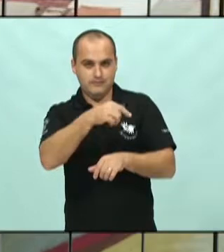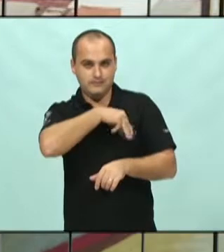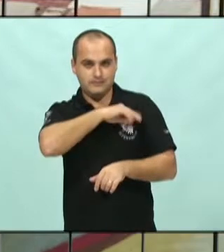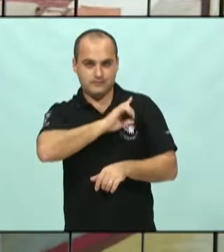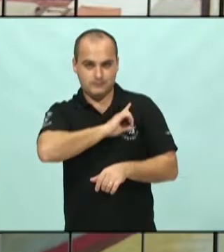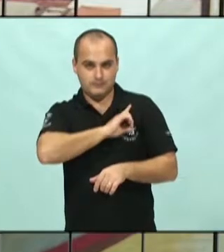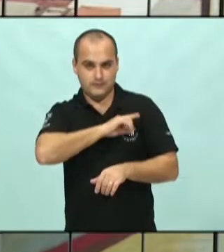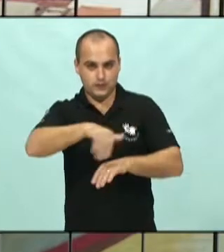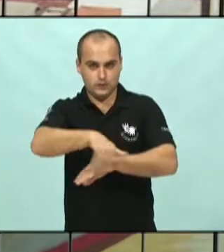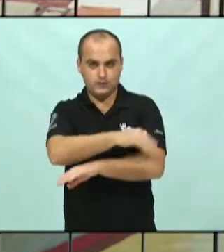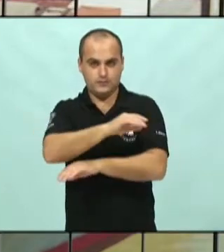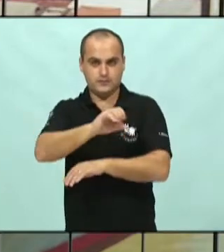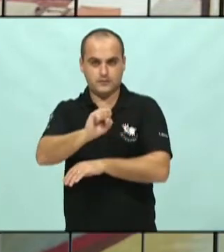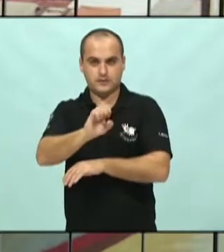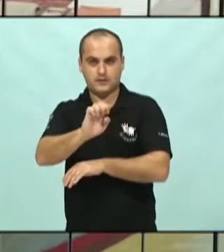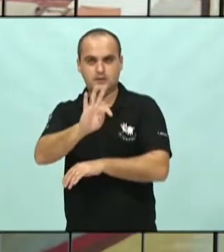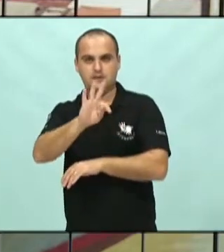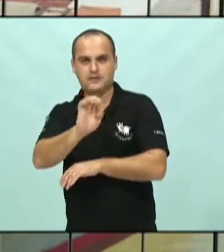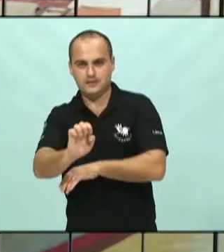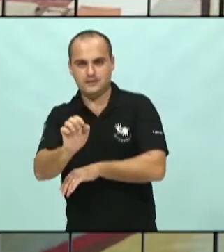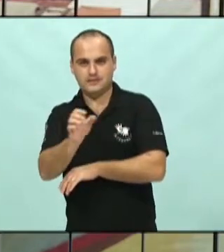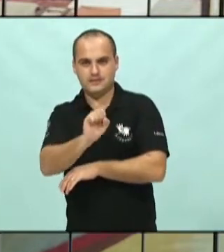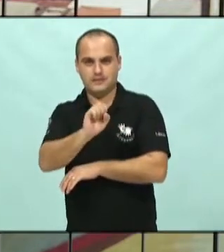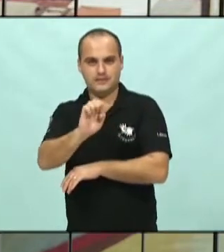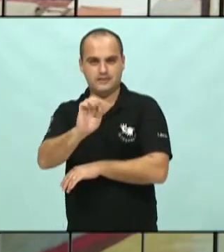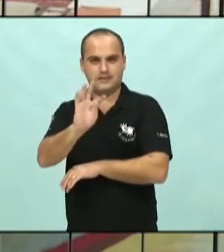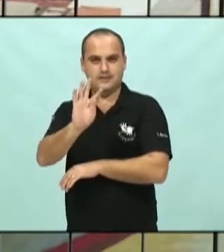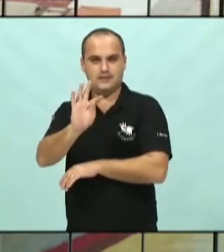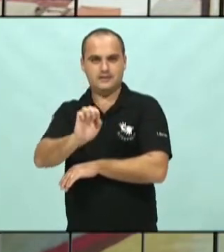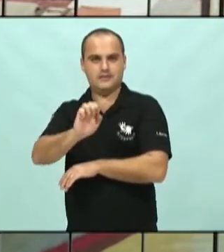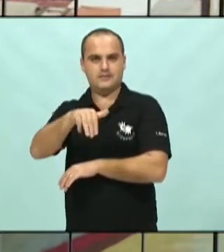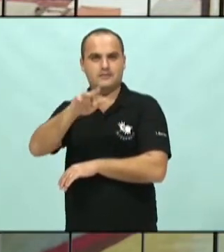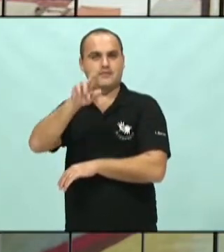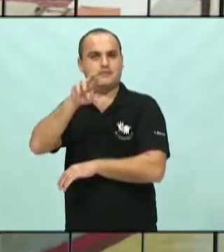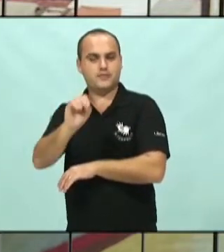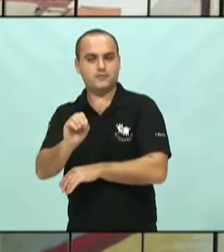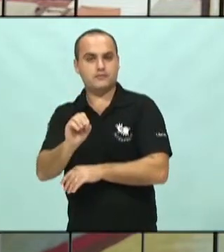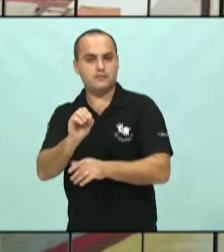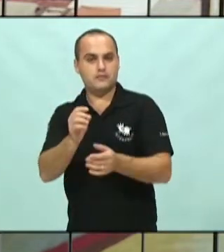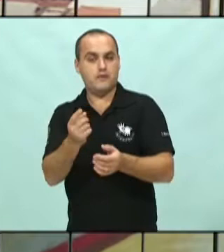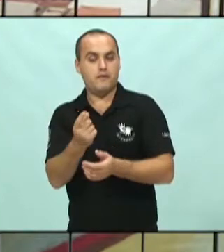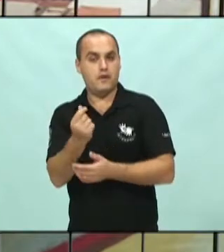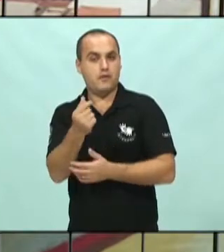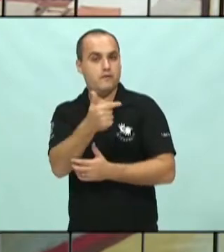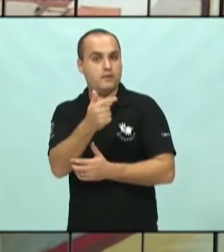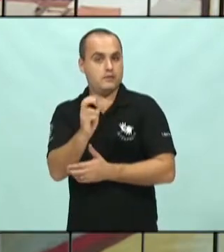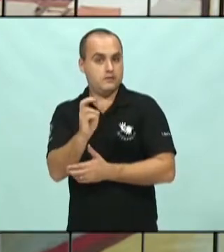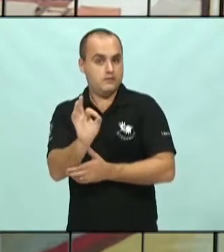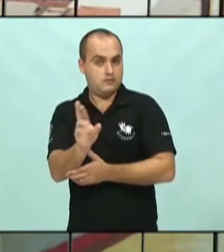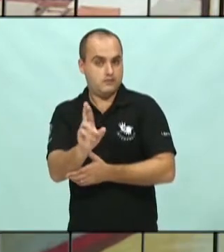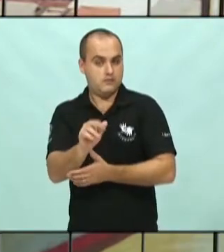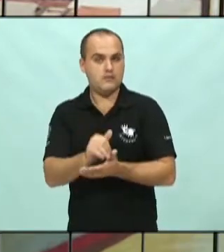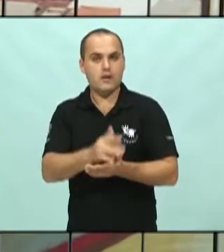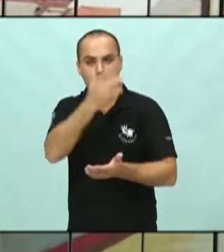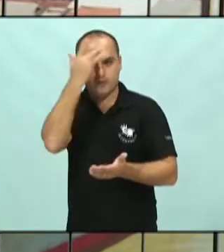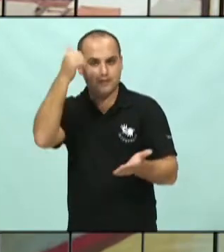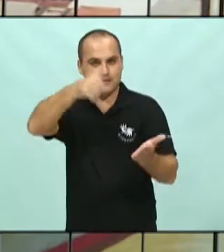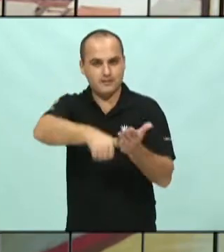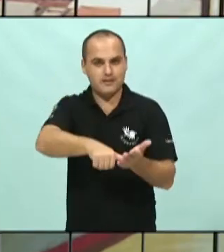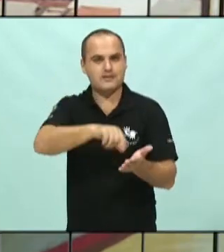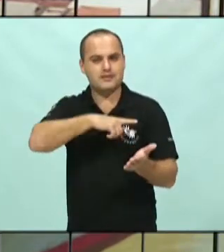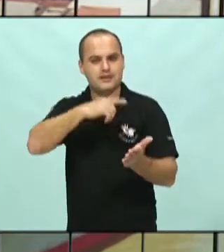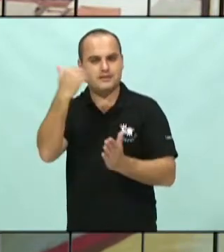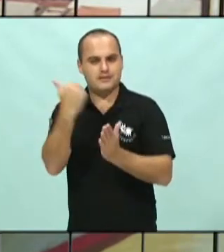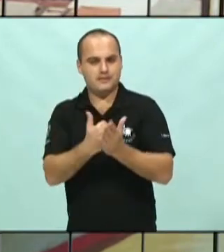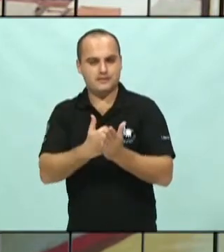Avenida 7 de Setembro, ali no centro comercial do lado da Cassol, né? O preço acessível, R$ 25,00, e quem é sócio do Marcílio ainda tem um